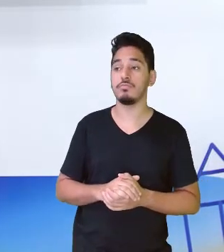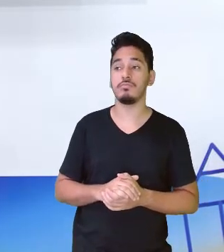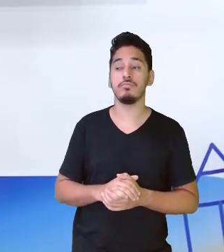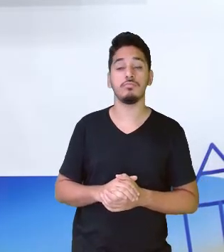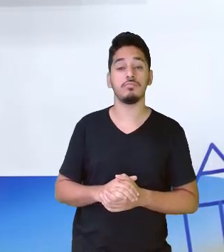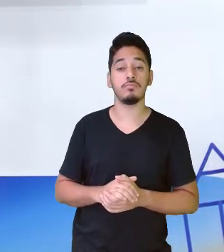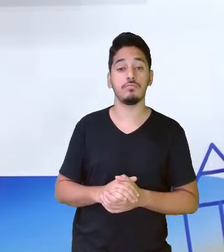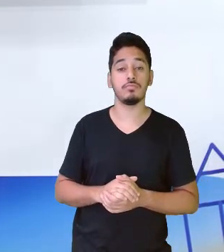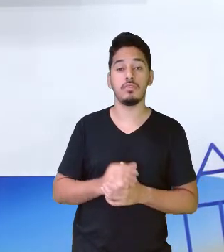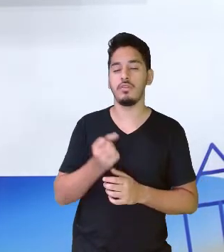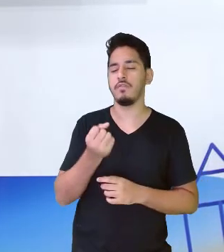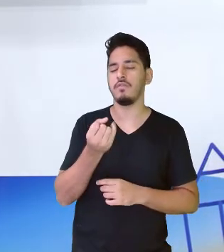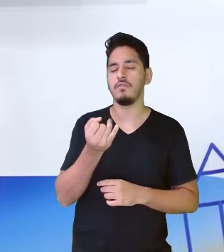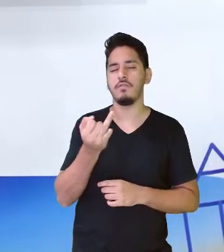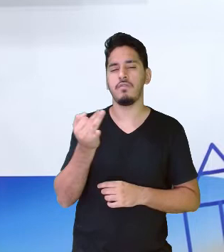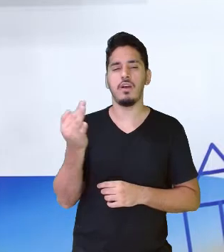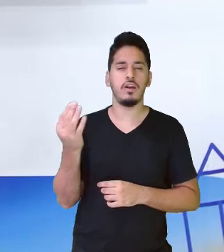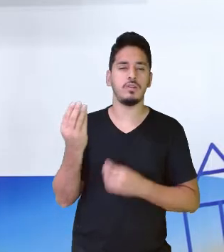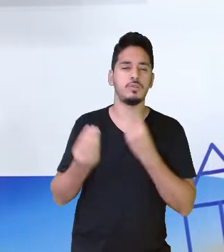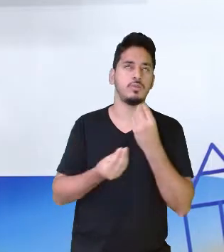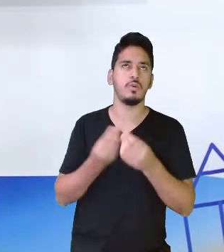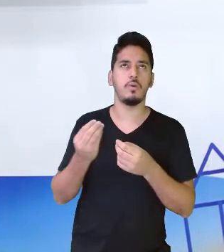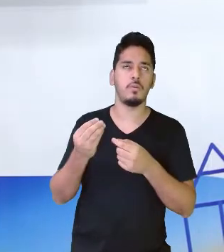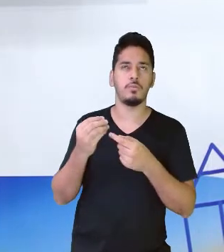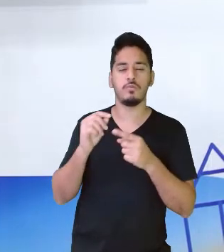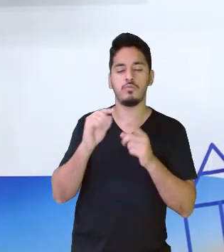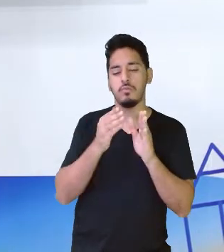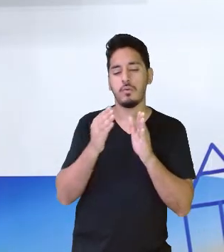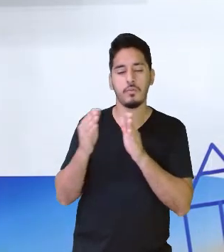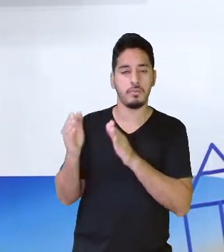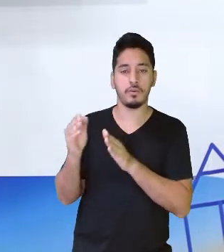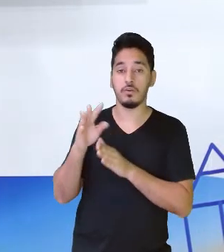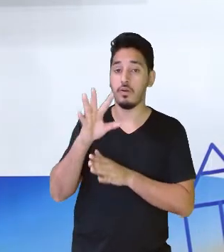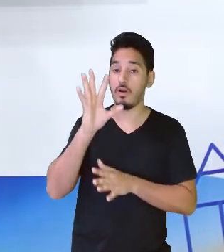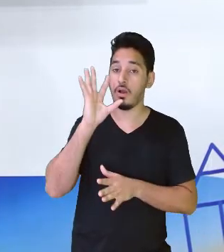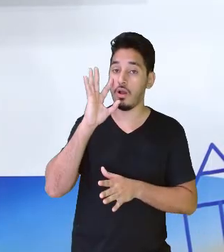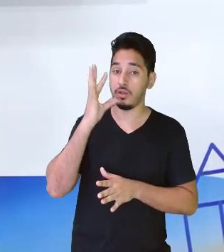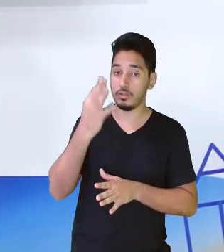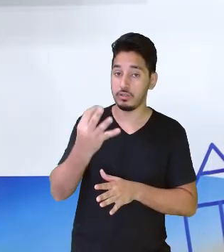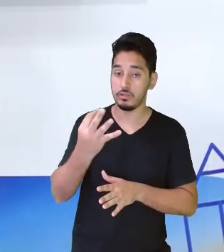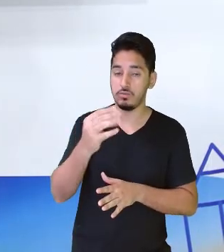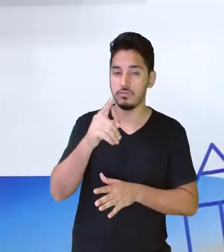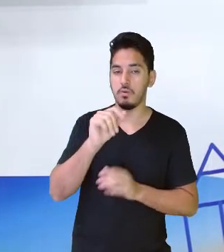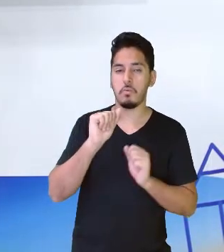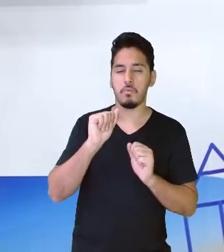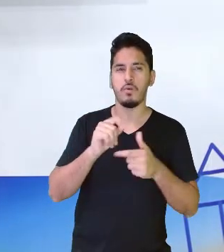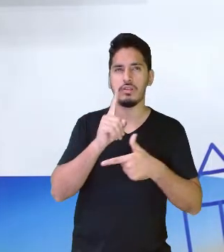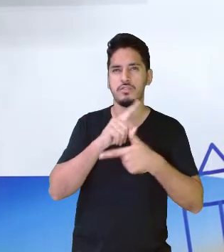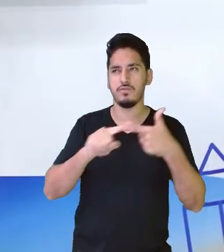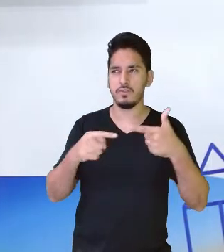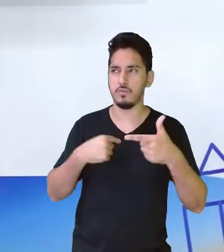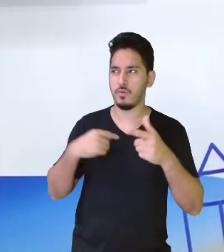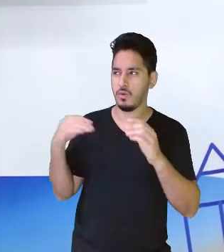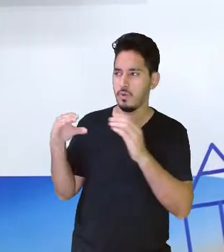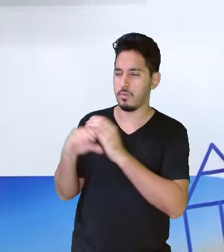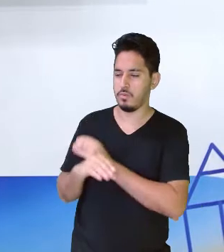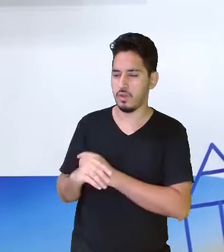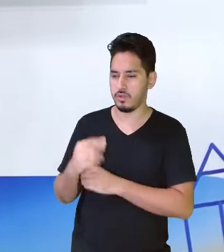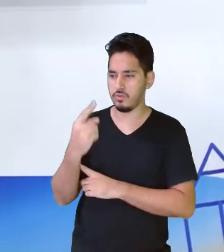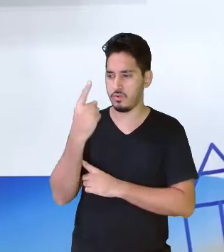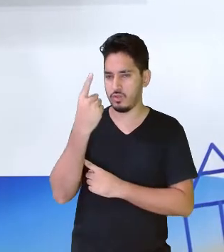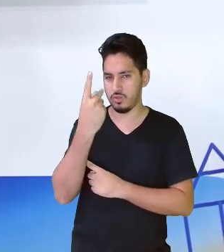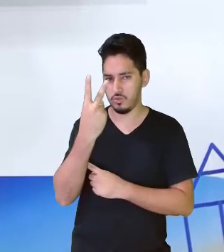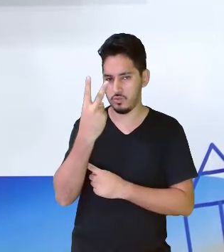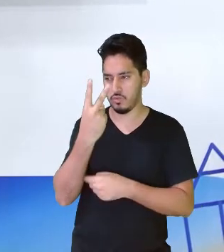em diversas partes. Presta atenção nisso. Posso dividir o meu inteiro em 2